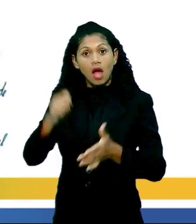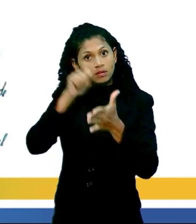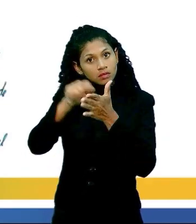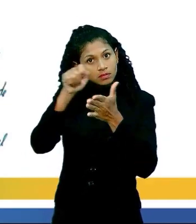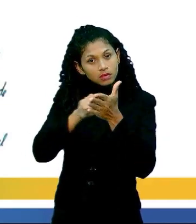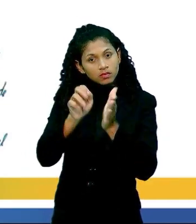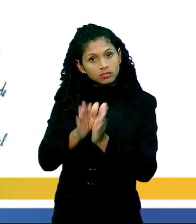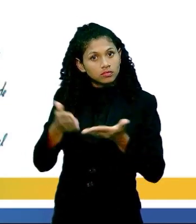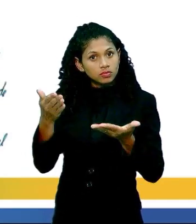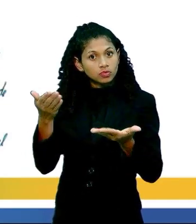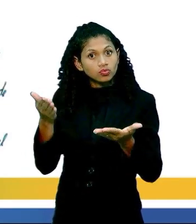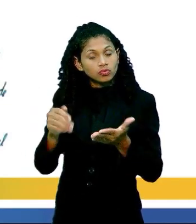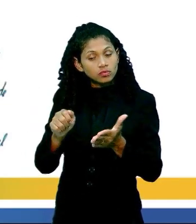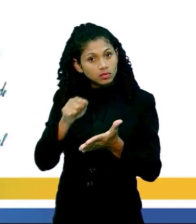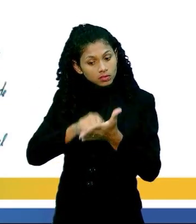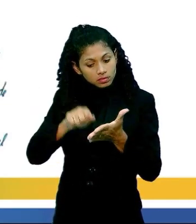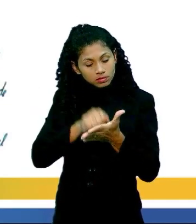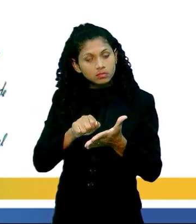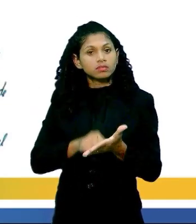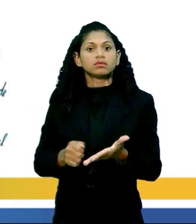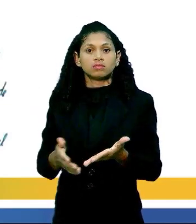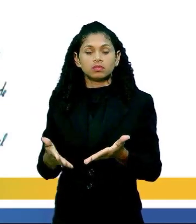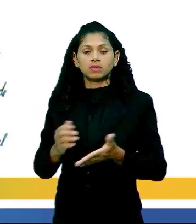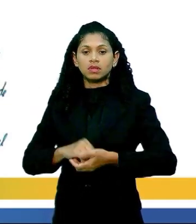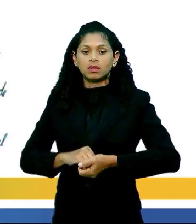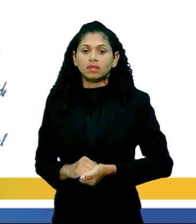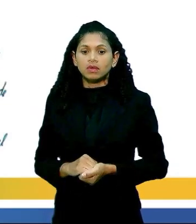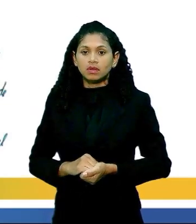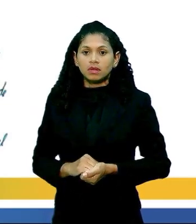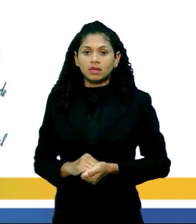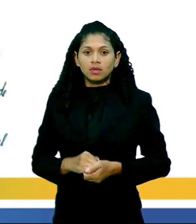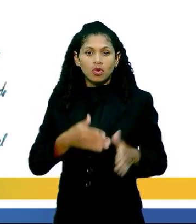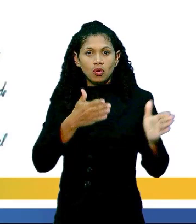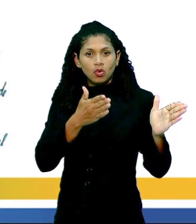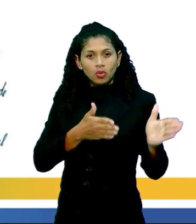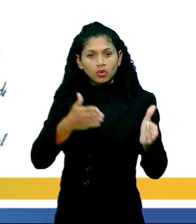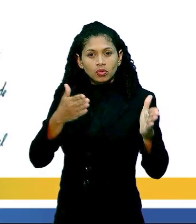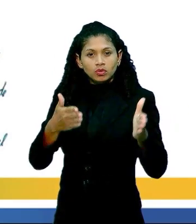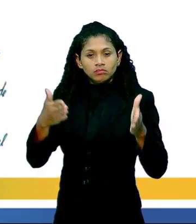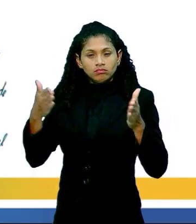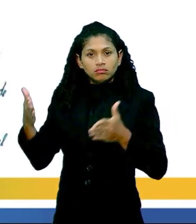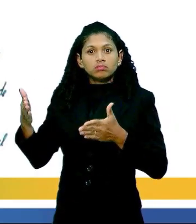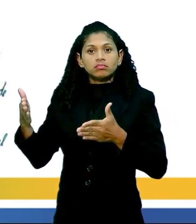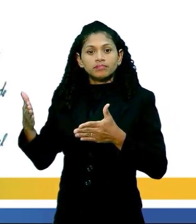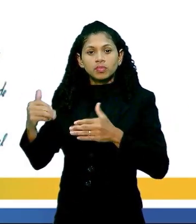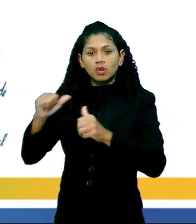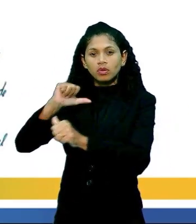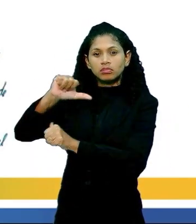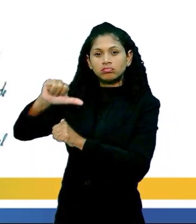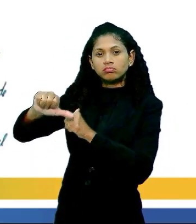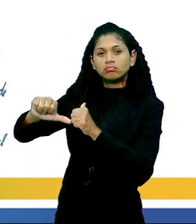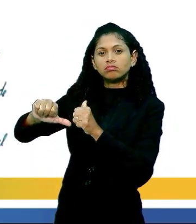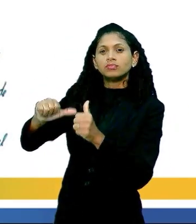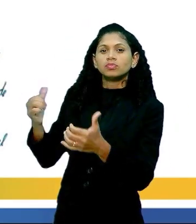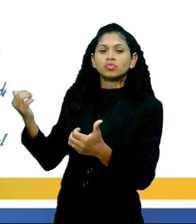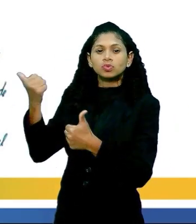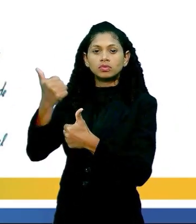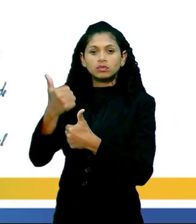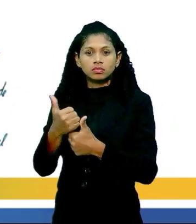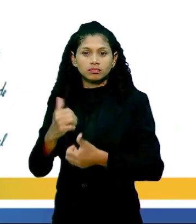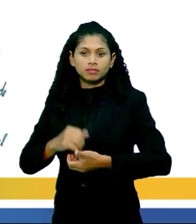para vocês não esquecerem jamais. Sucessão ecológica, sequência de alterações graduais.